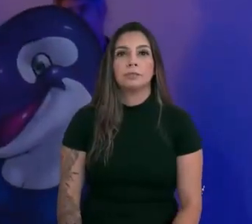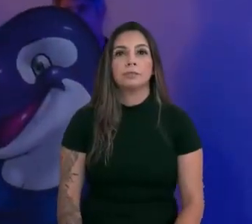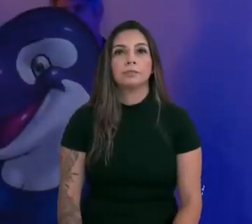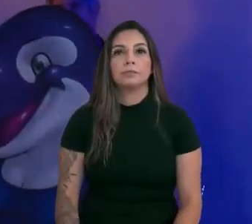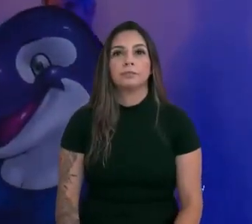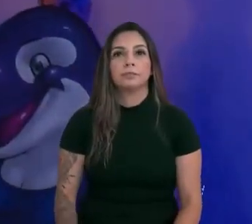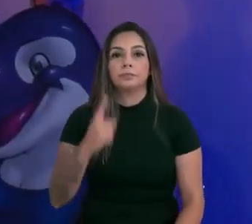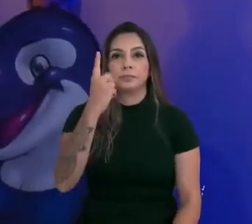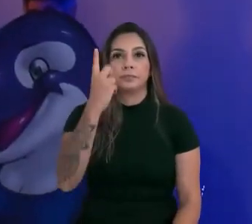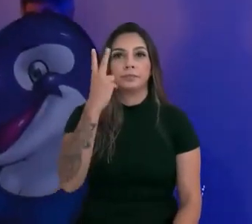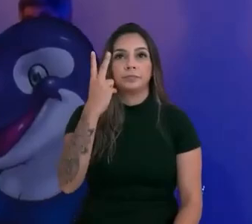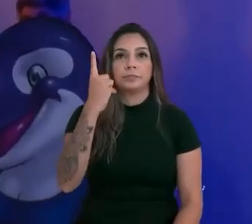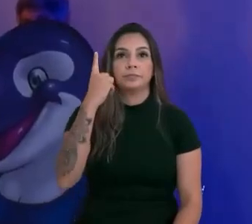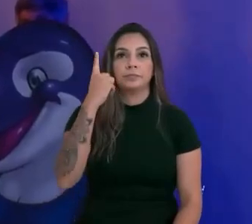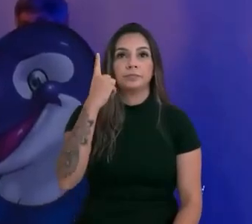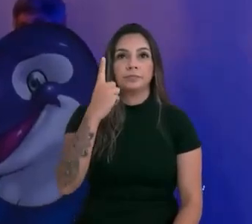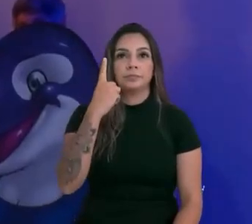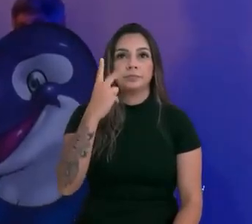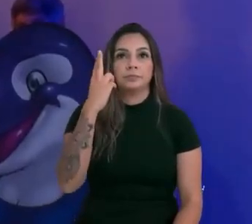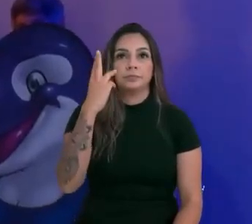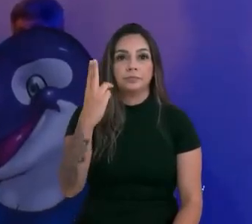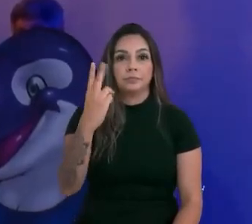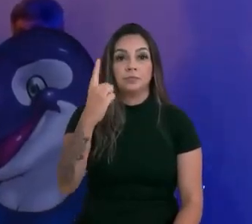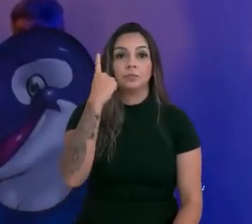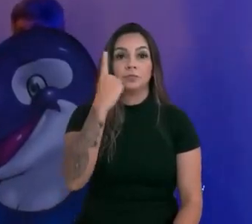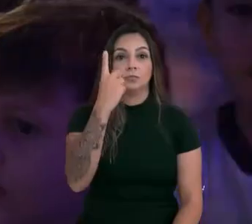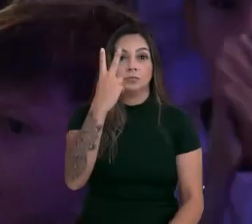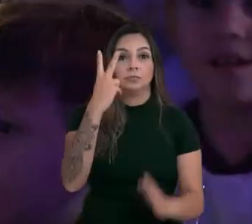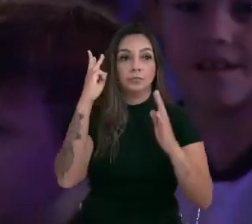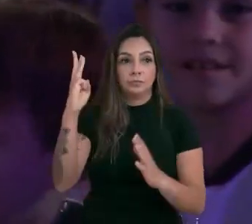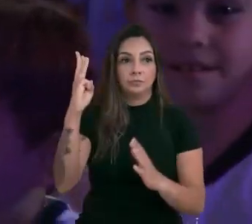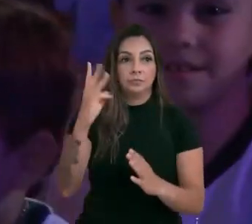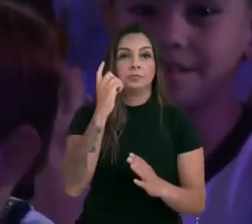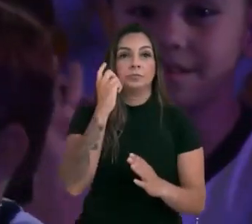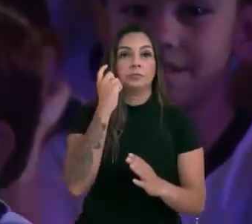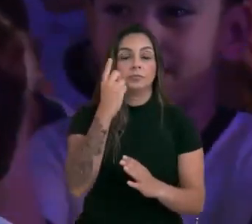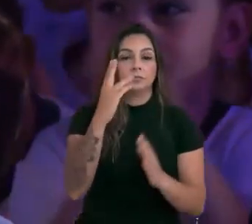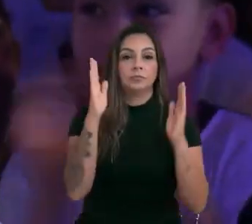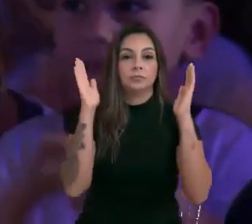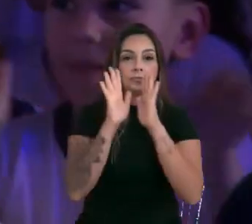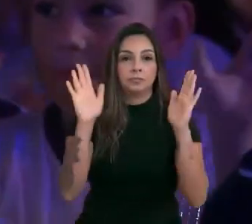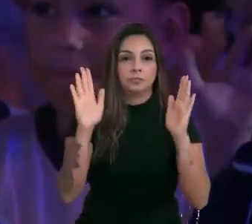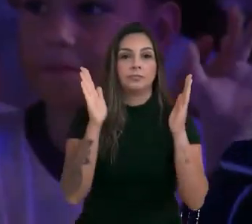Um, dois, três. Um, dois, três. Um, dois, três.